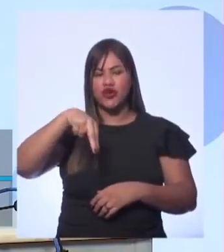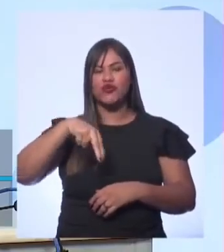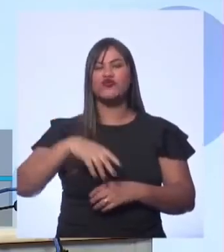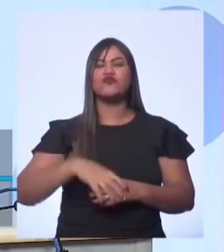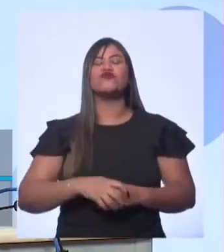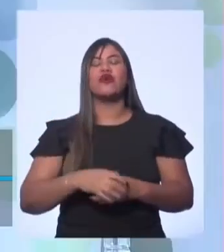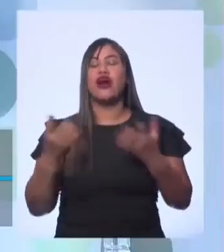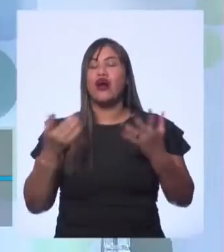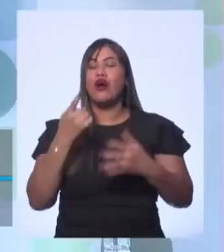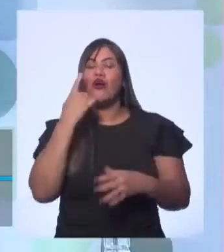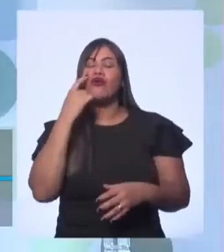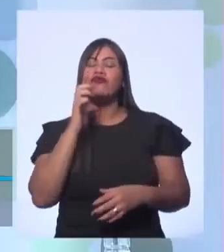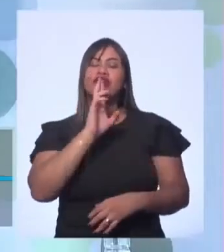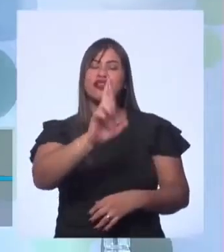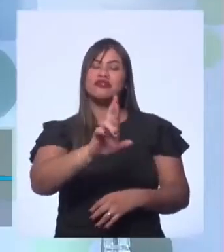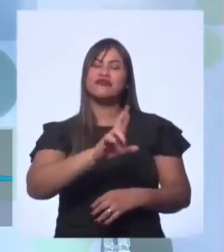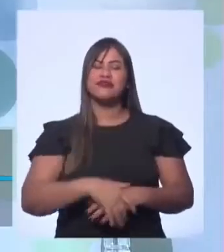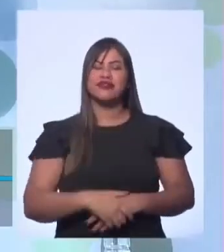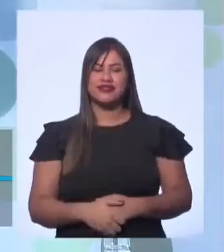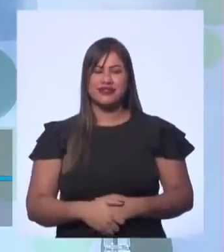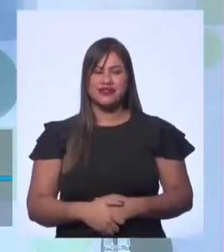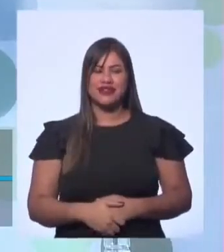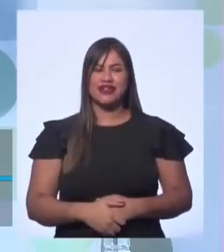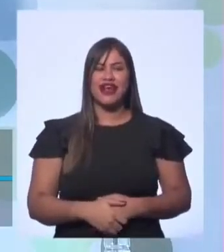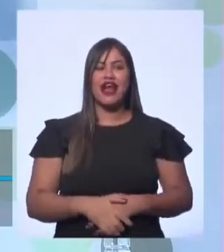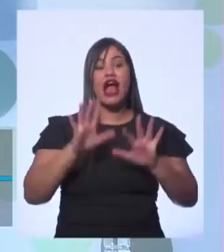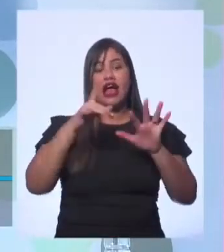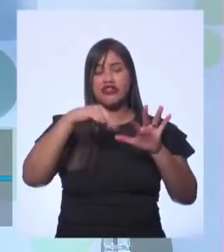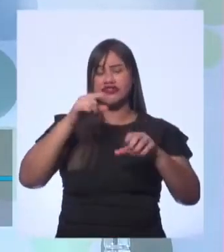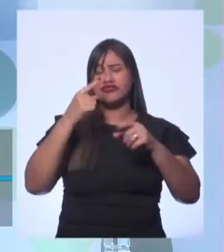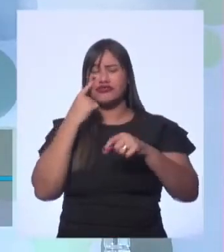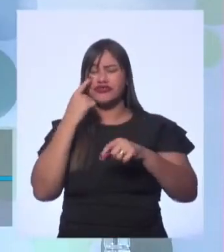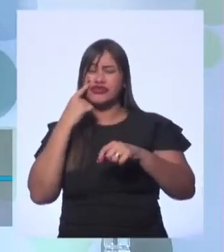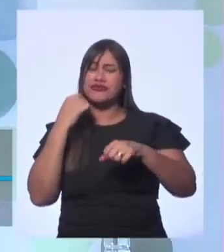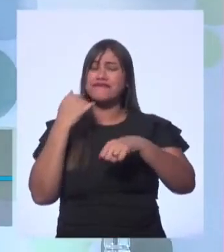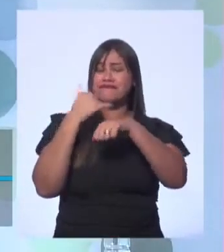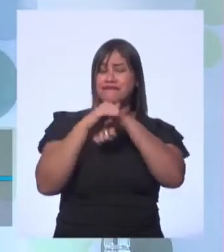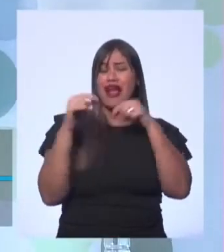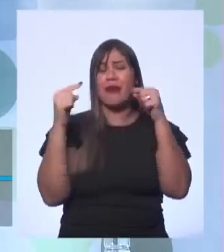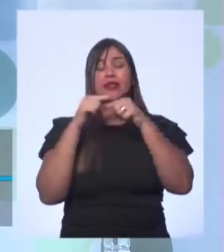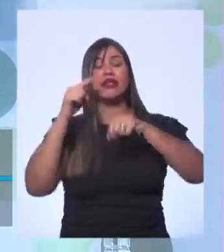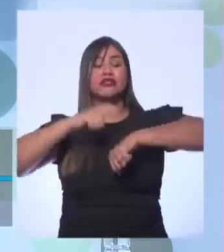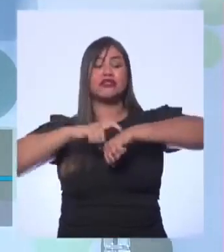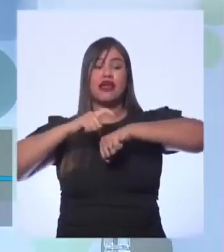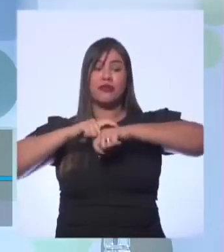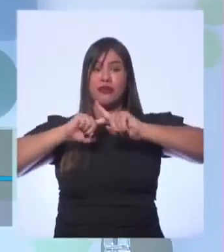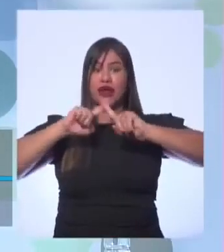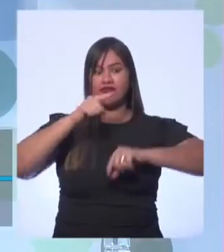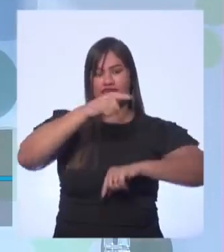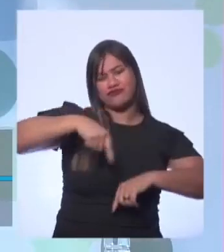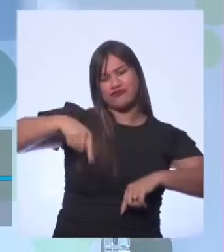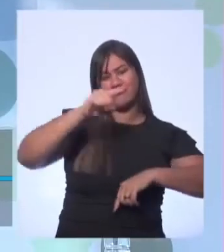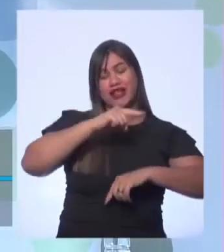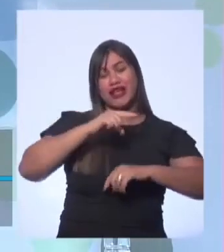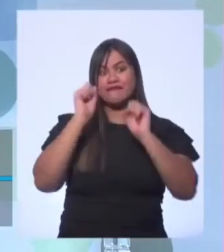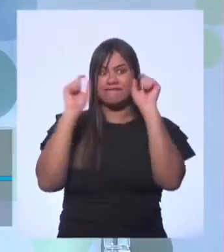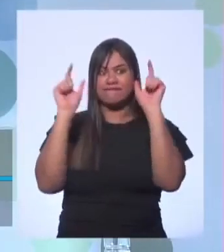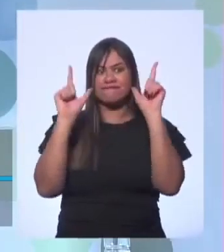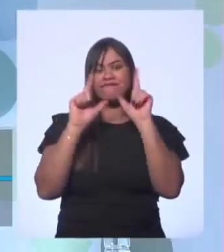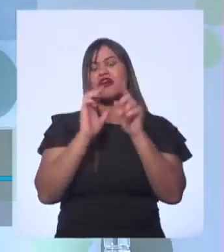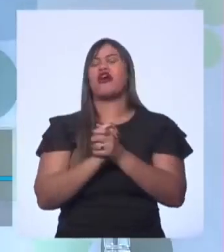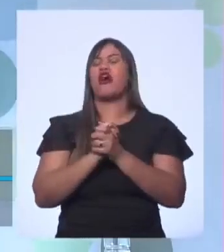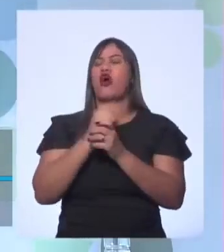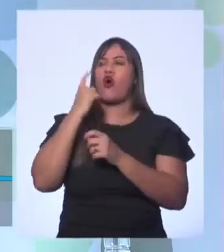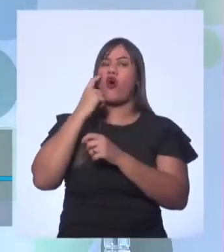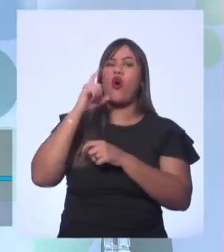Vamos conferir? Vamos sim. Então, vem aqui. A gente podia cair na pegadinha do tempo, né? Mas eu vi que vocês foram bem espertos. Então, você está falando lá que saiu às 10 e chegou